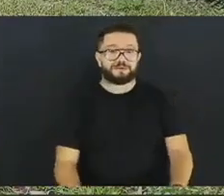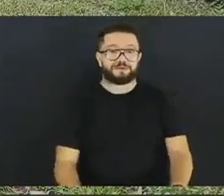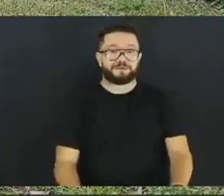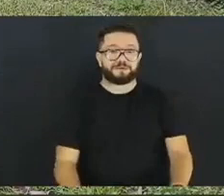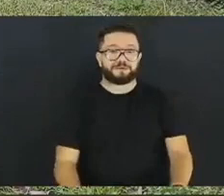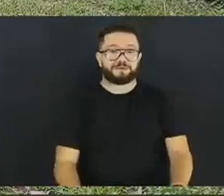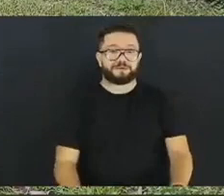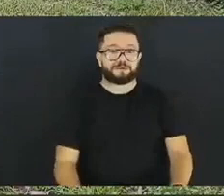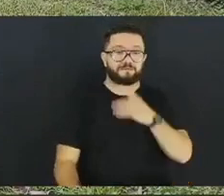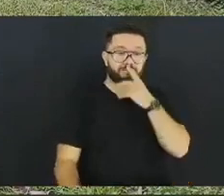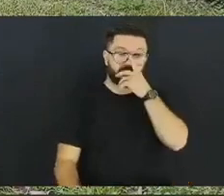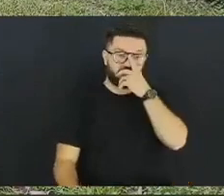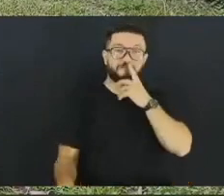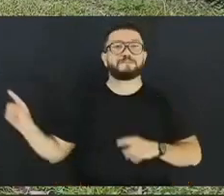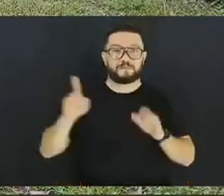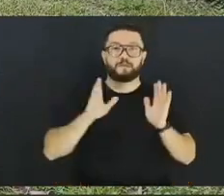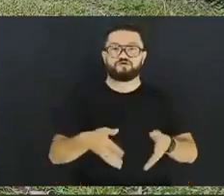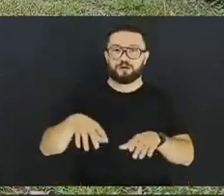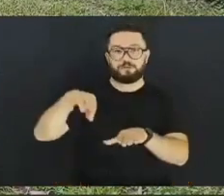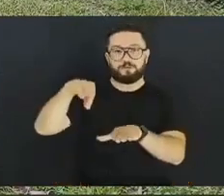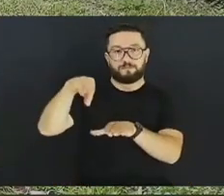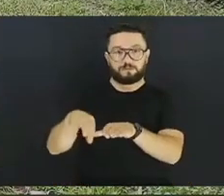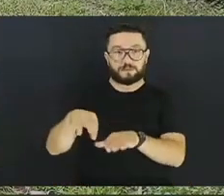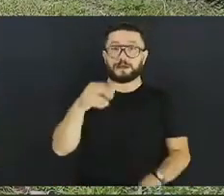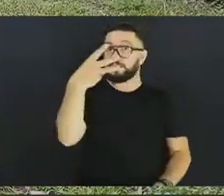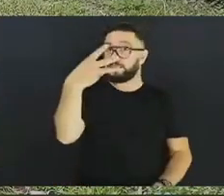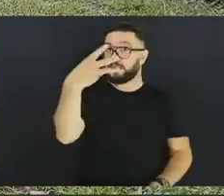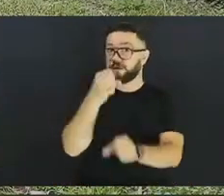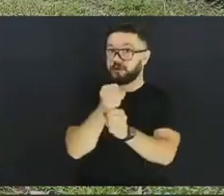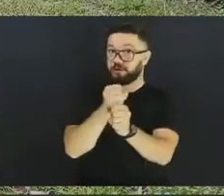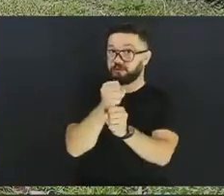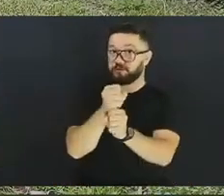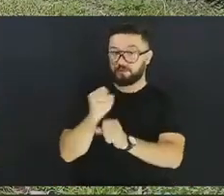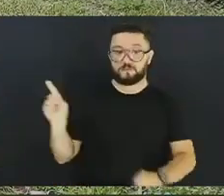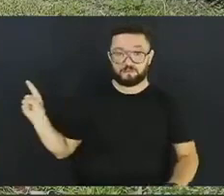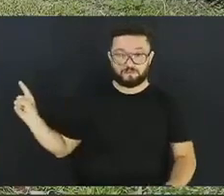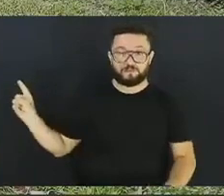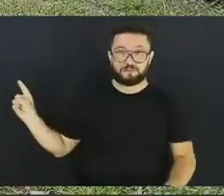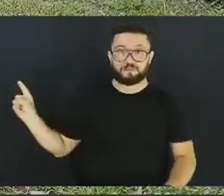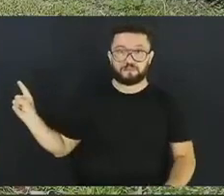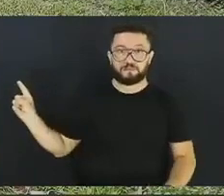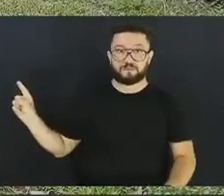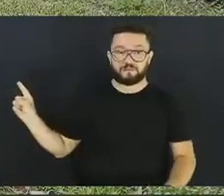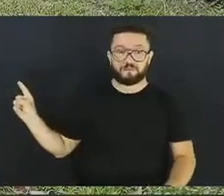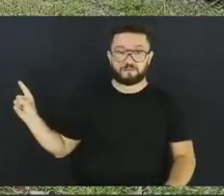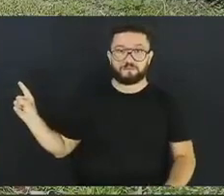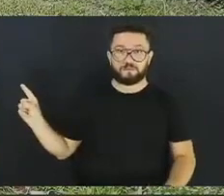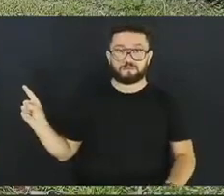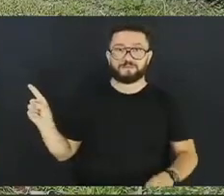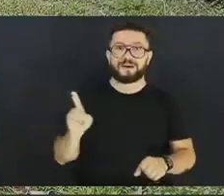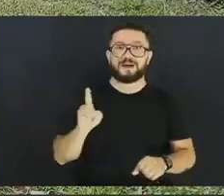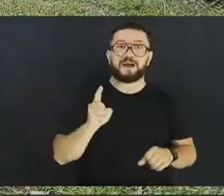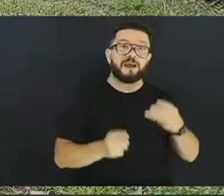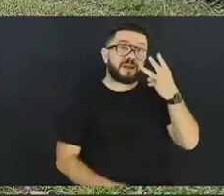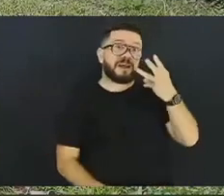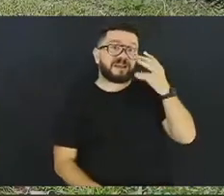plantado. Ele está completando 3 anos e deve ter umas 30 plantas que já tem o botãozinho floral para fazer a